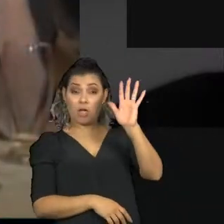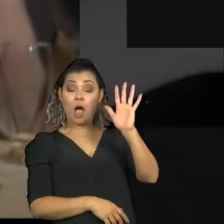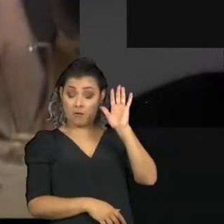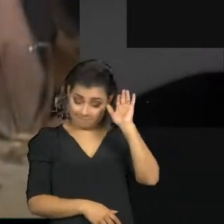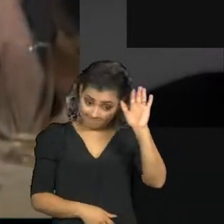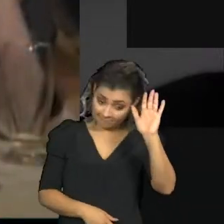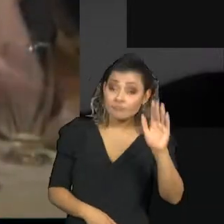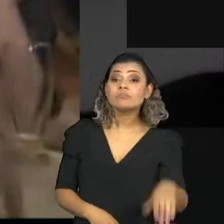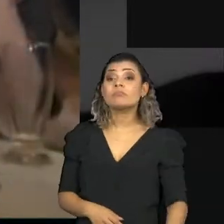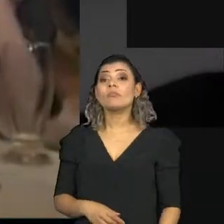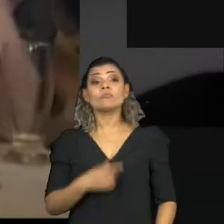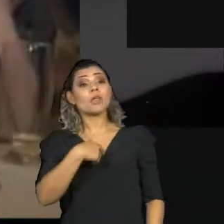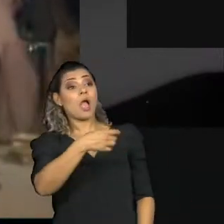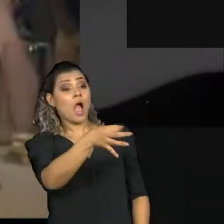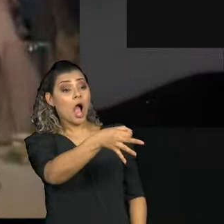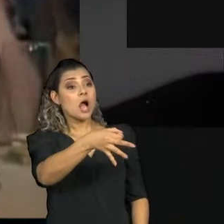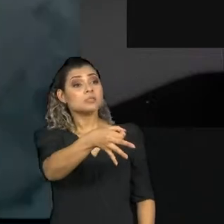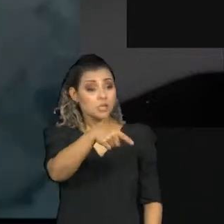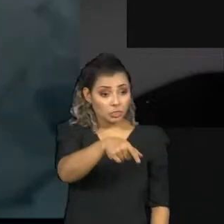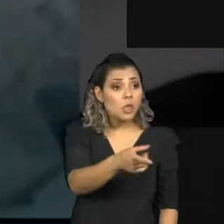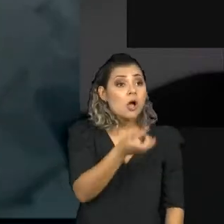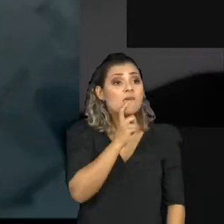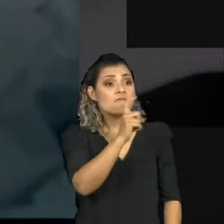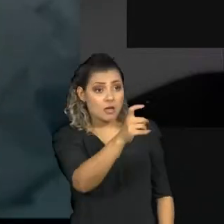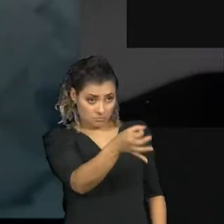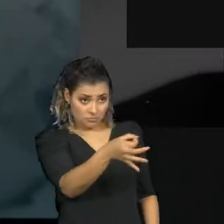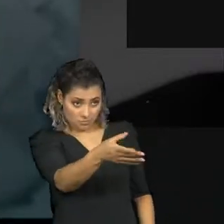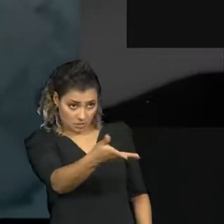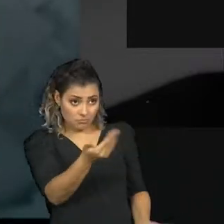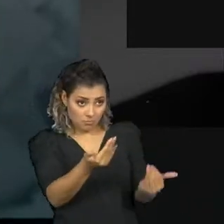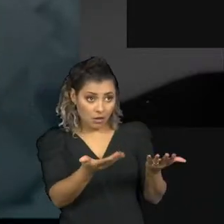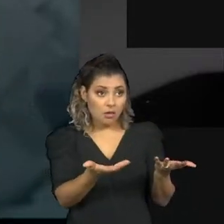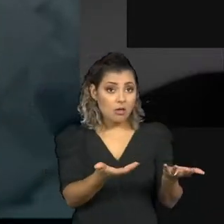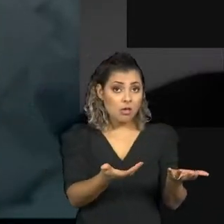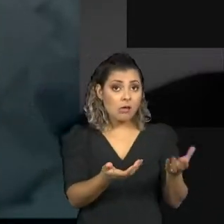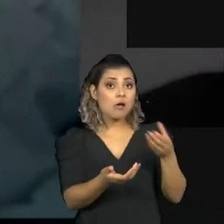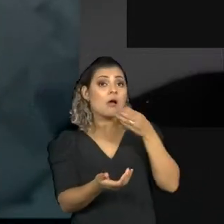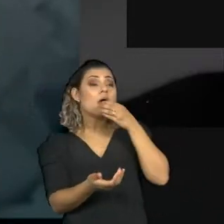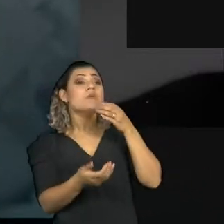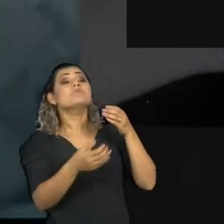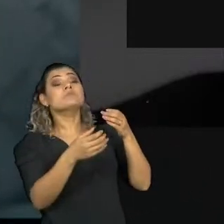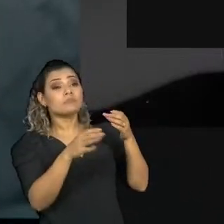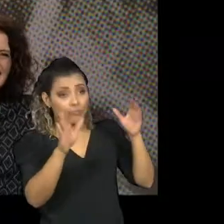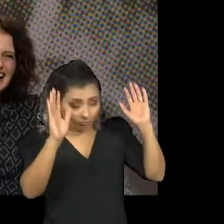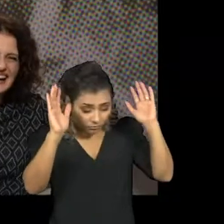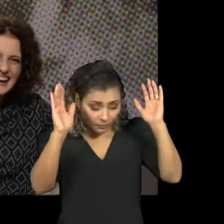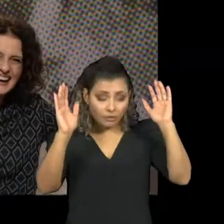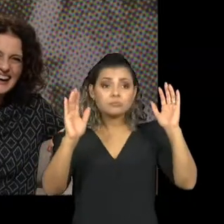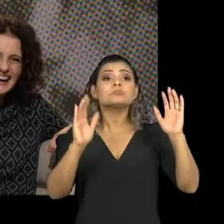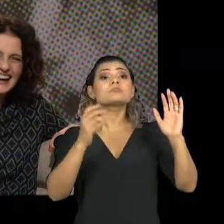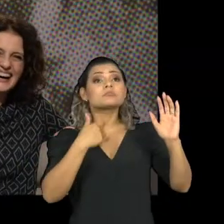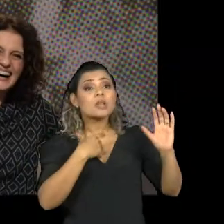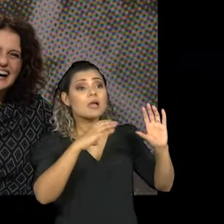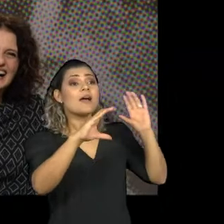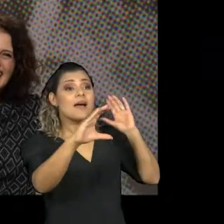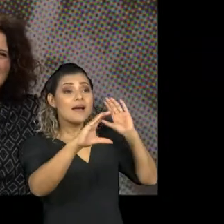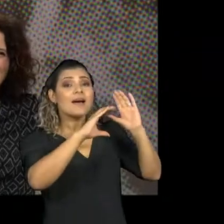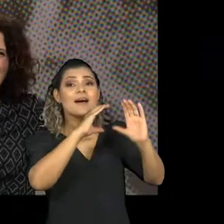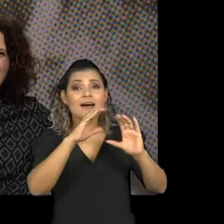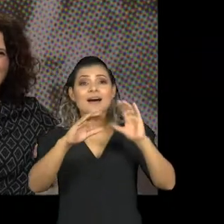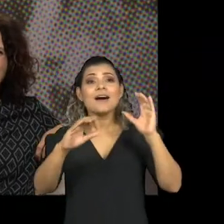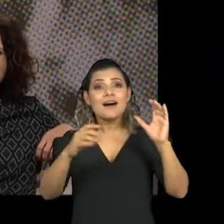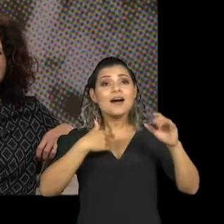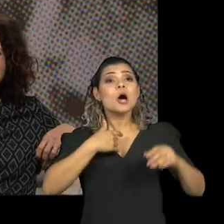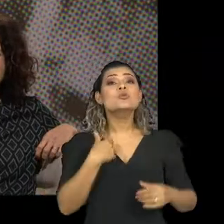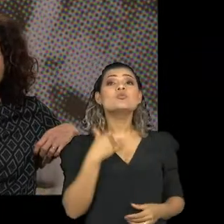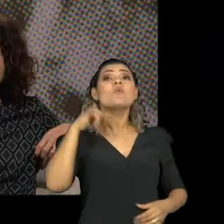uma azeitona no martini. Eu bebo sim e tô